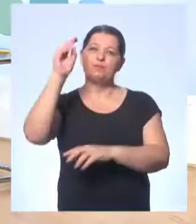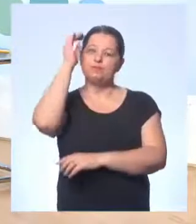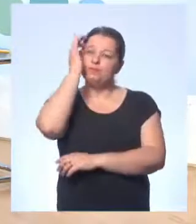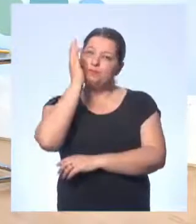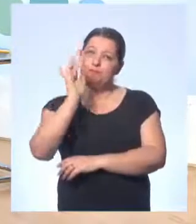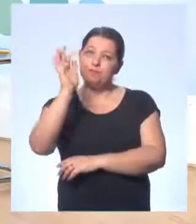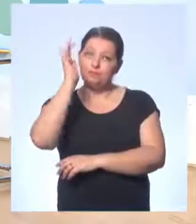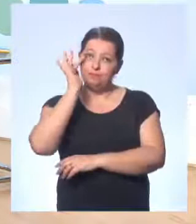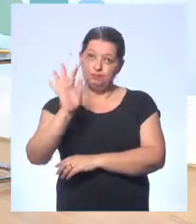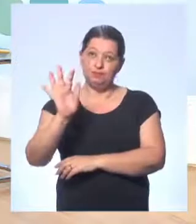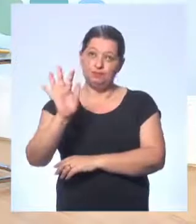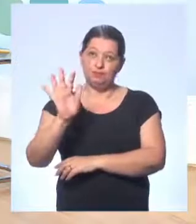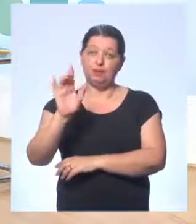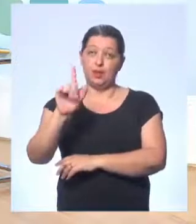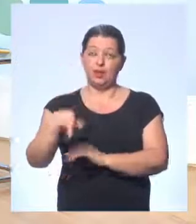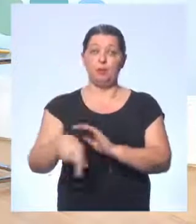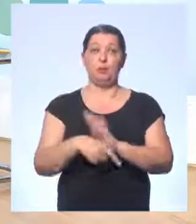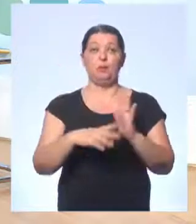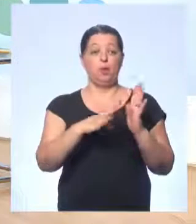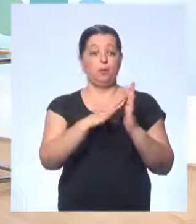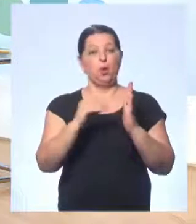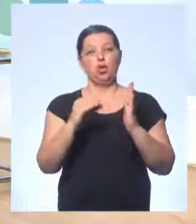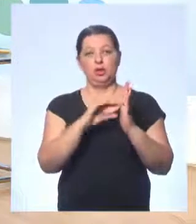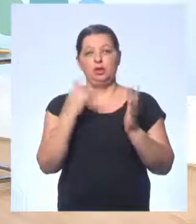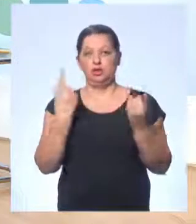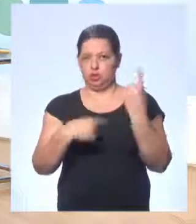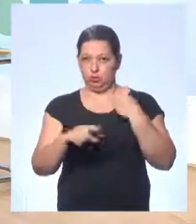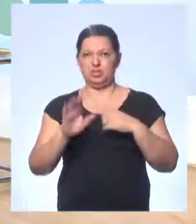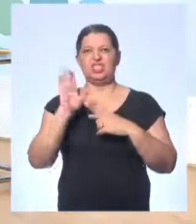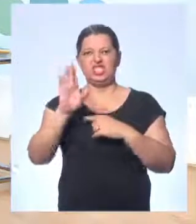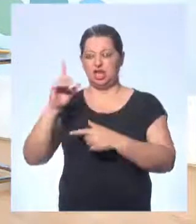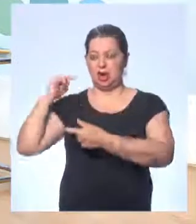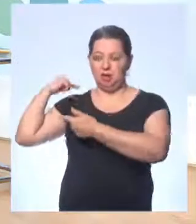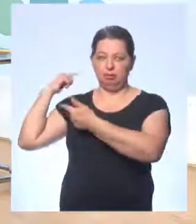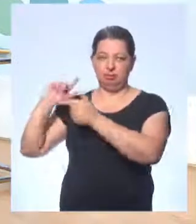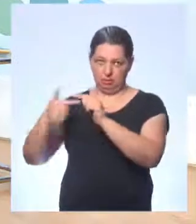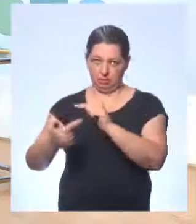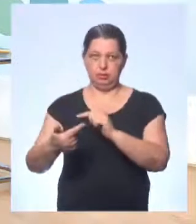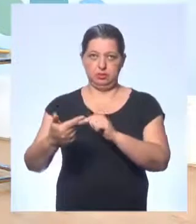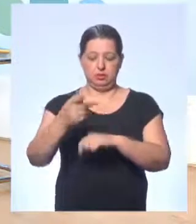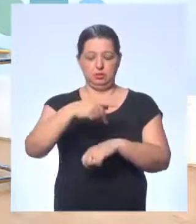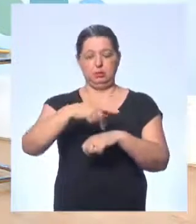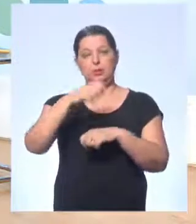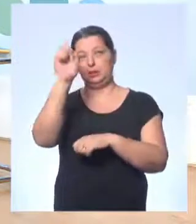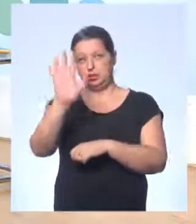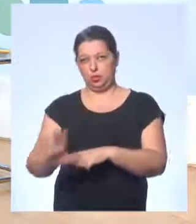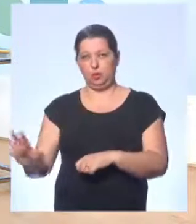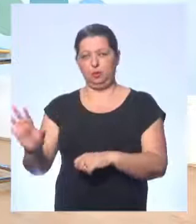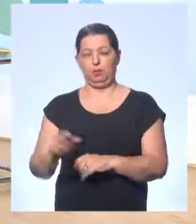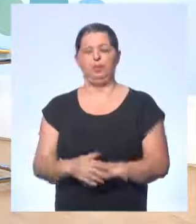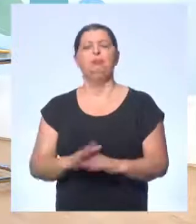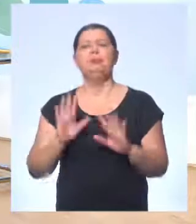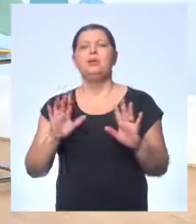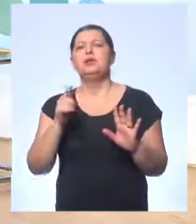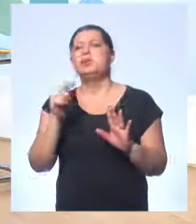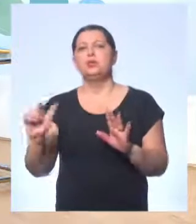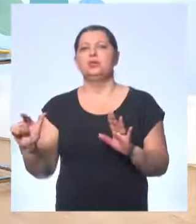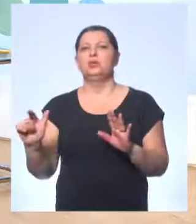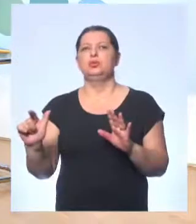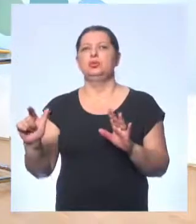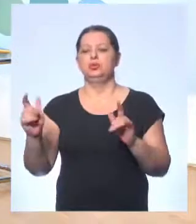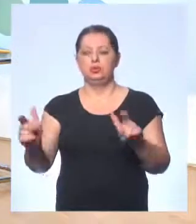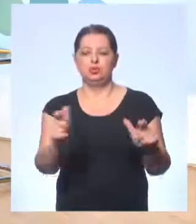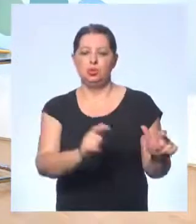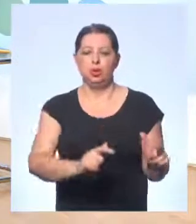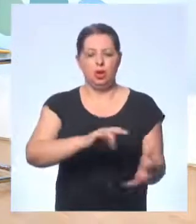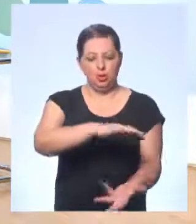é o modelo de música que nós herdamos da tradição europeia. Mas outras partes do mundo não